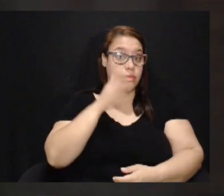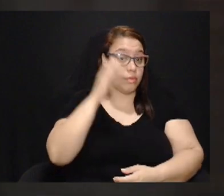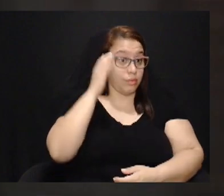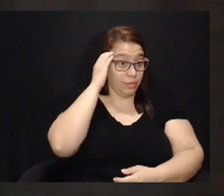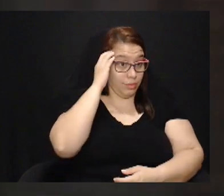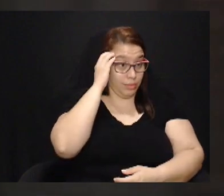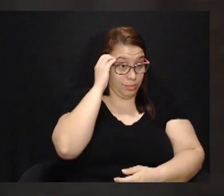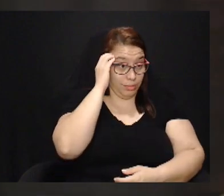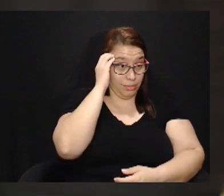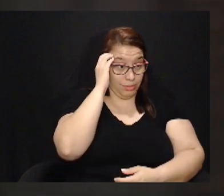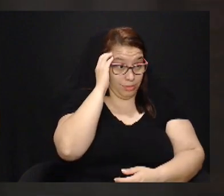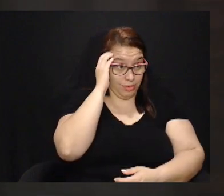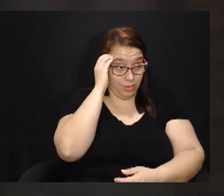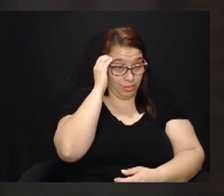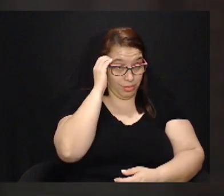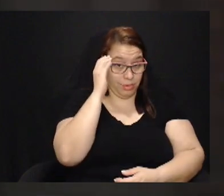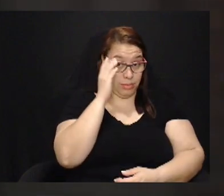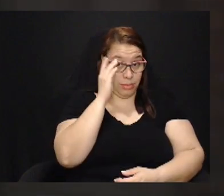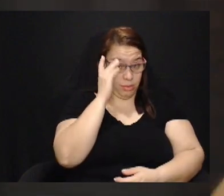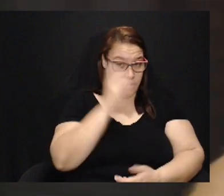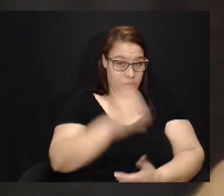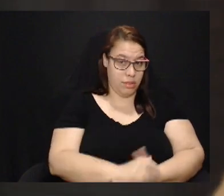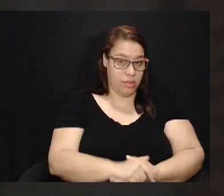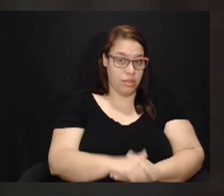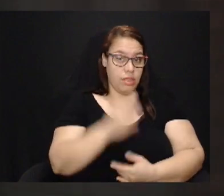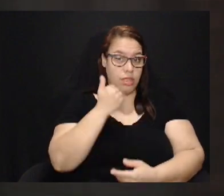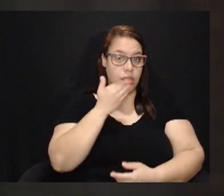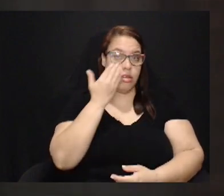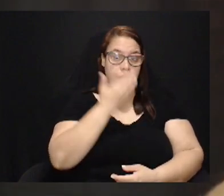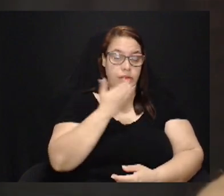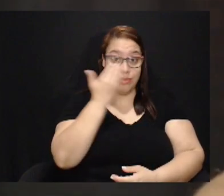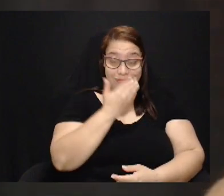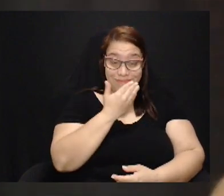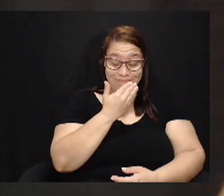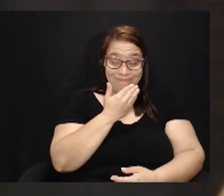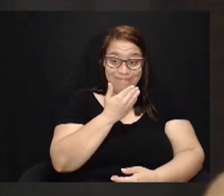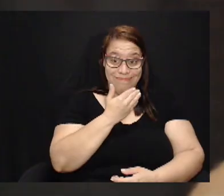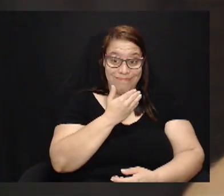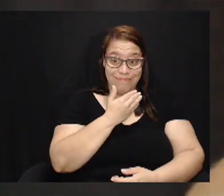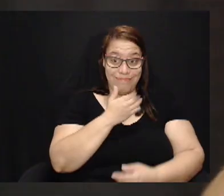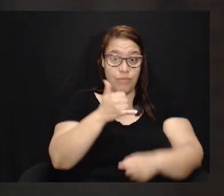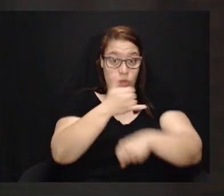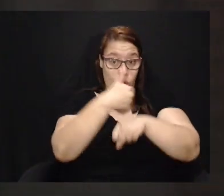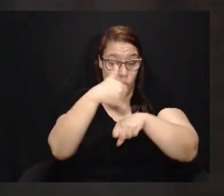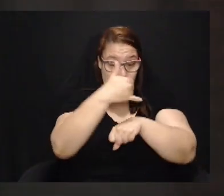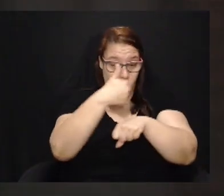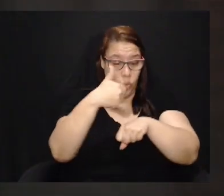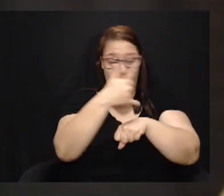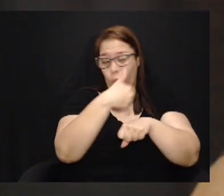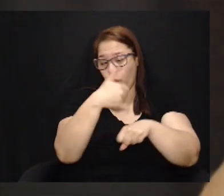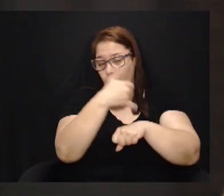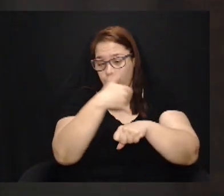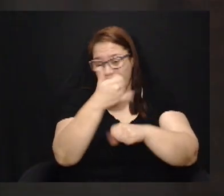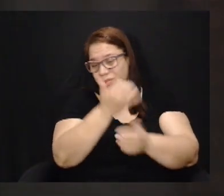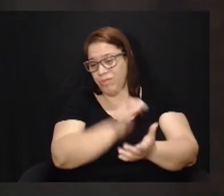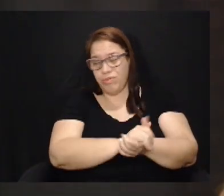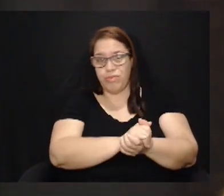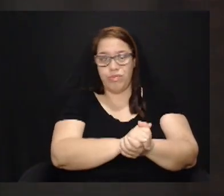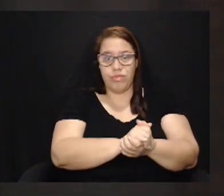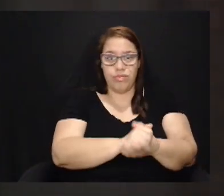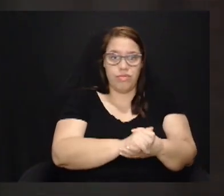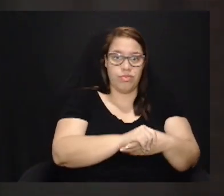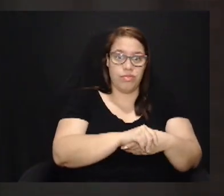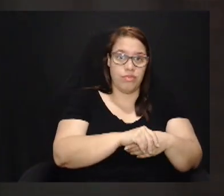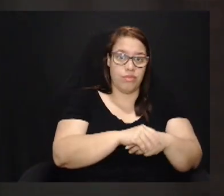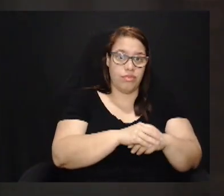isso? As comidas açucaradas, gordura, né? Coisas palatáveis, né? Isso